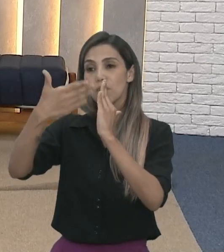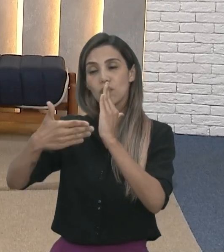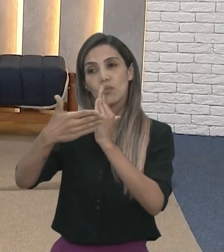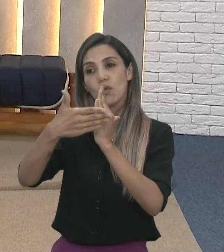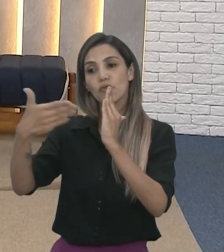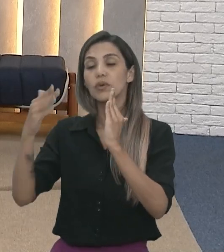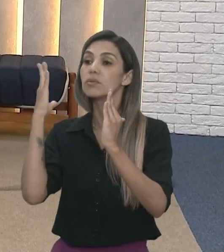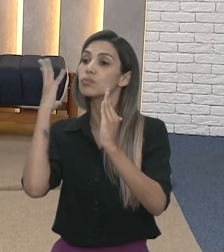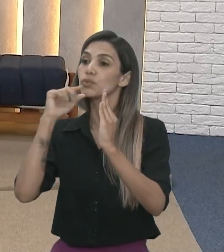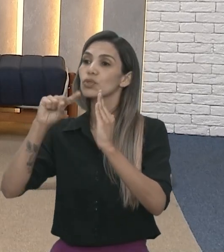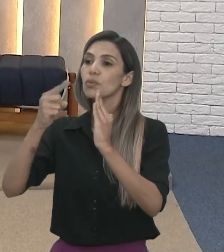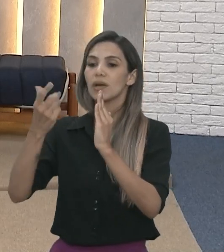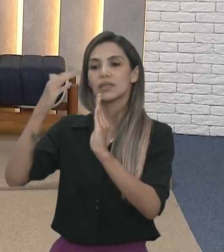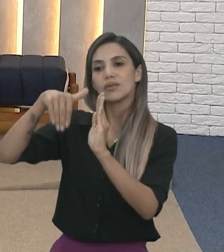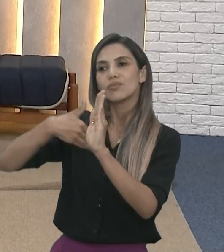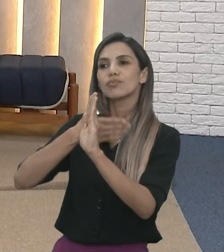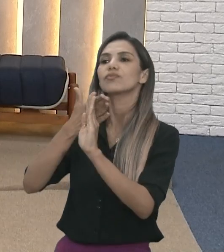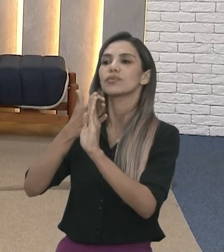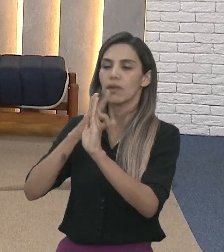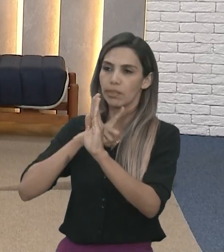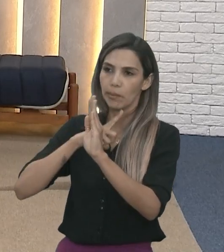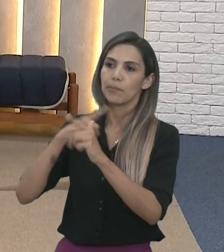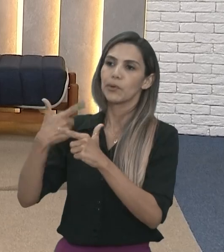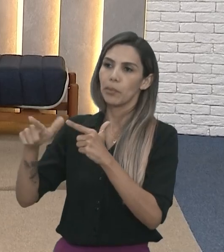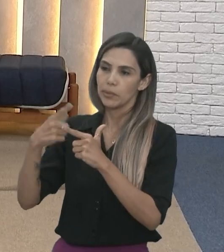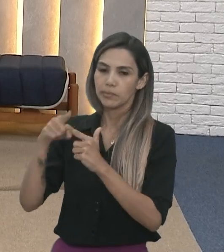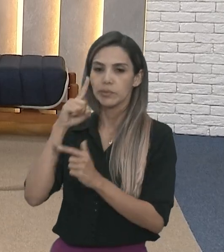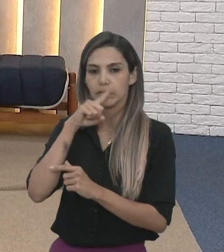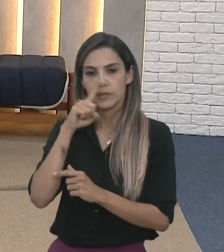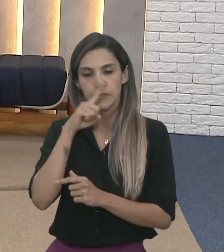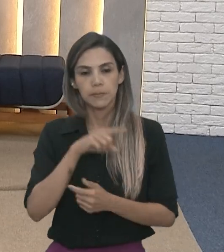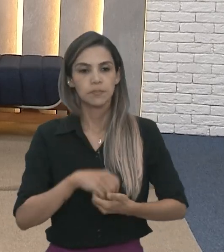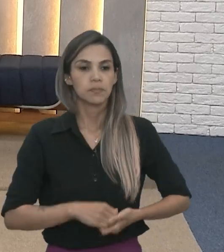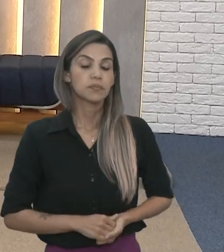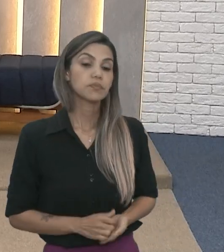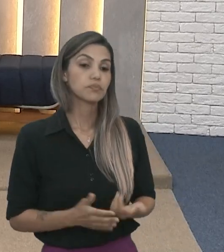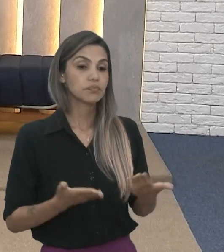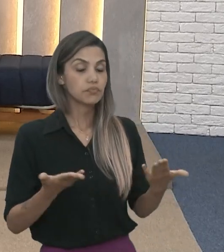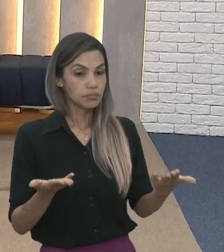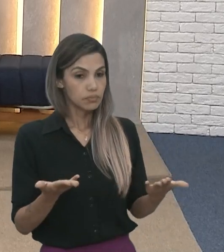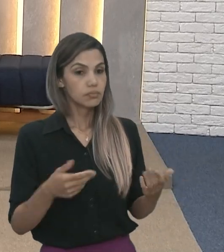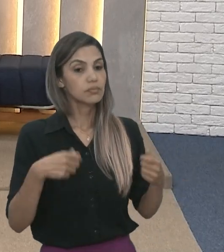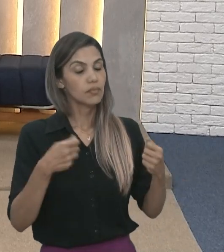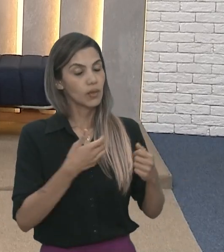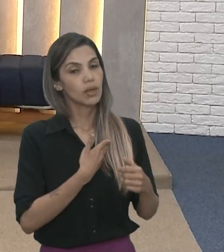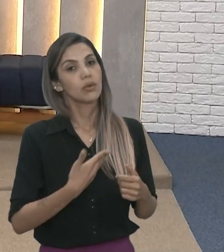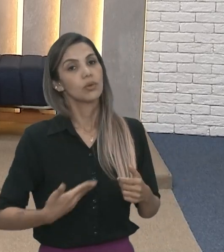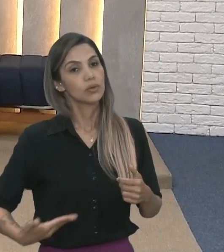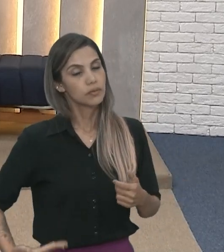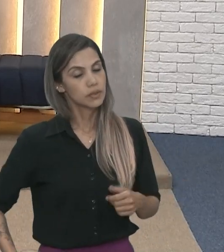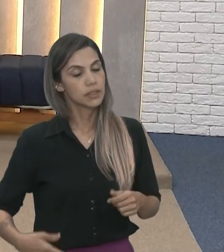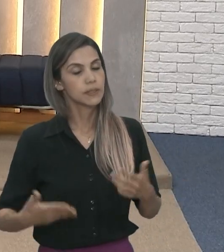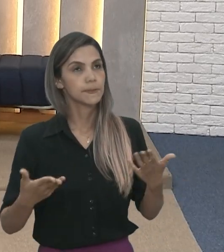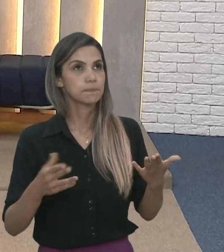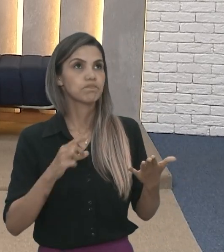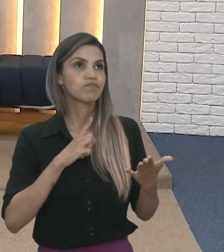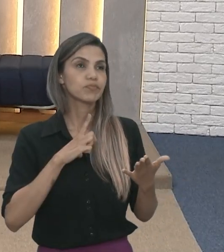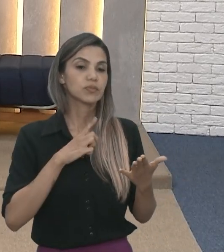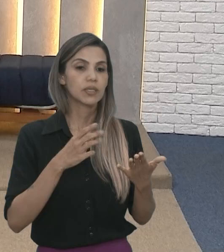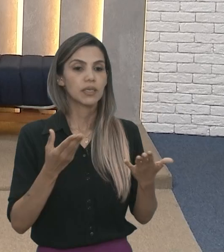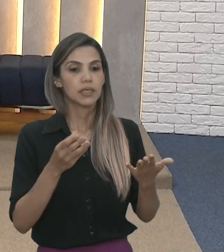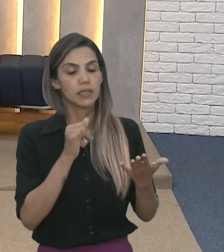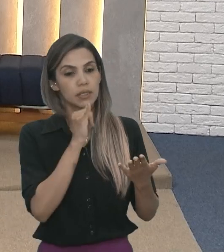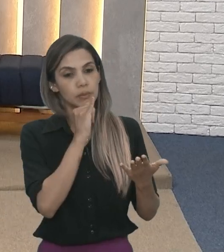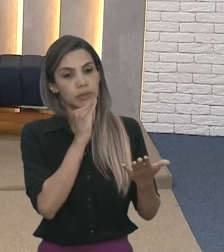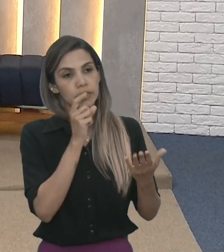Agora, essa é uma questão para o poder público realmente se atentar. Isso é uma questão para o poder público, ainda existe um limbo aí nessa